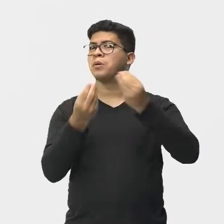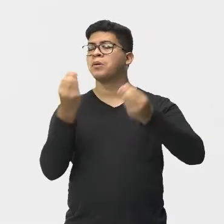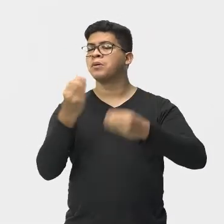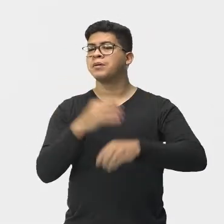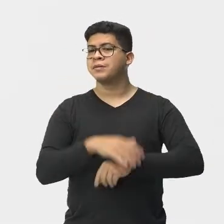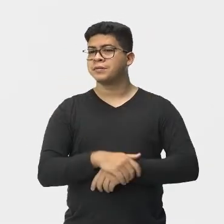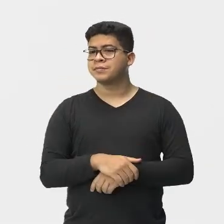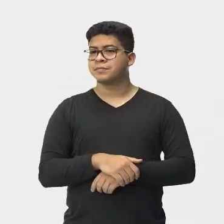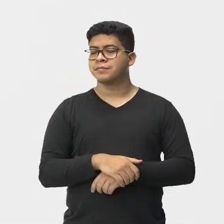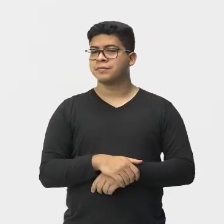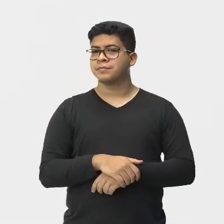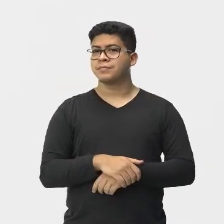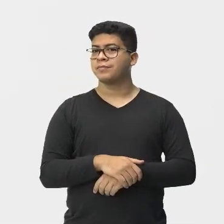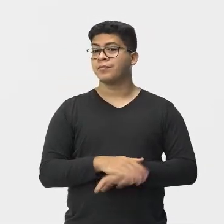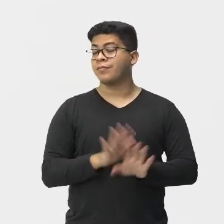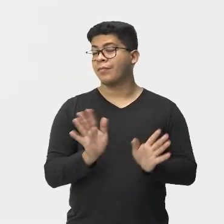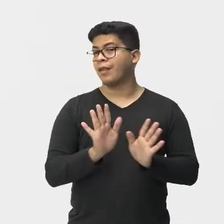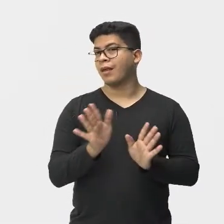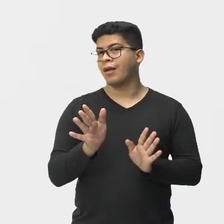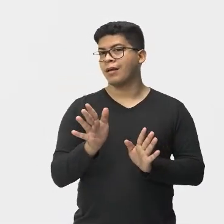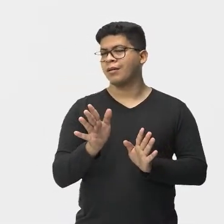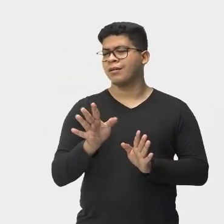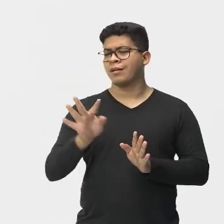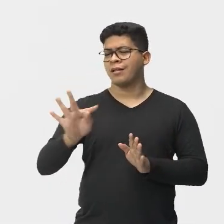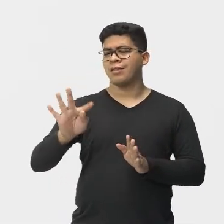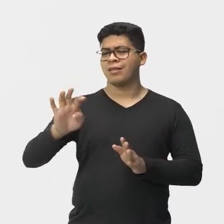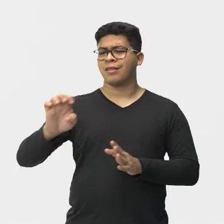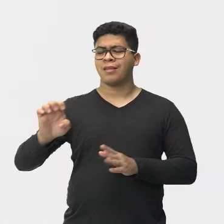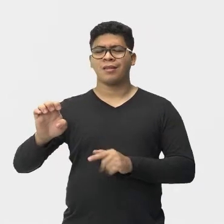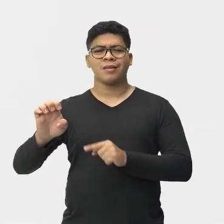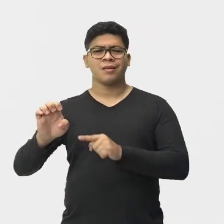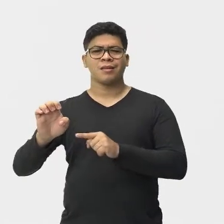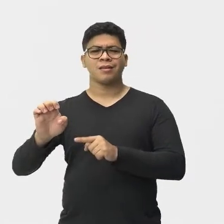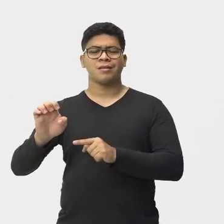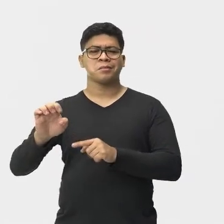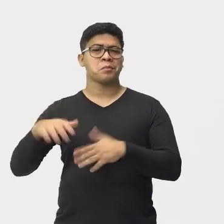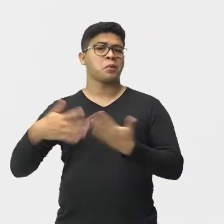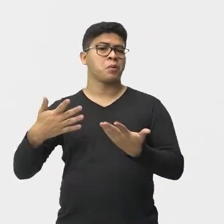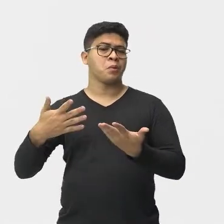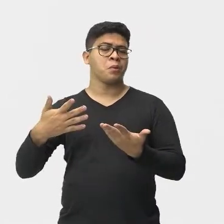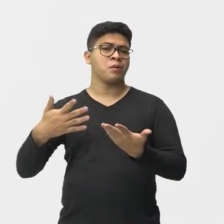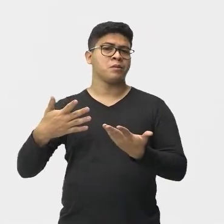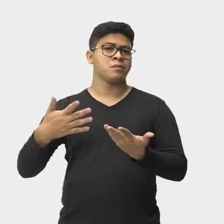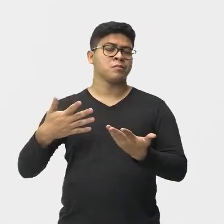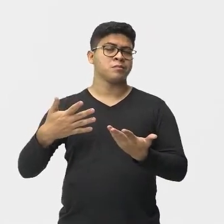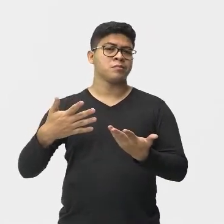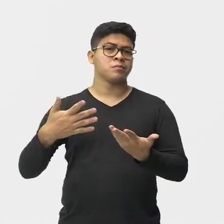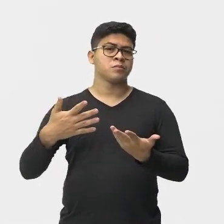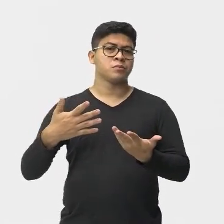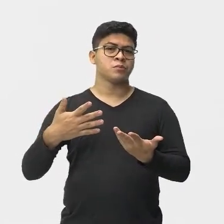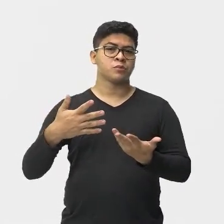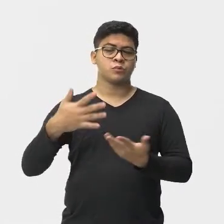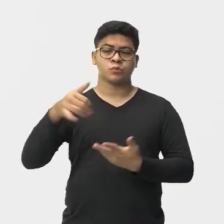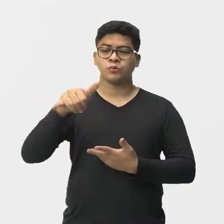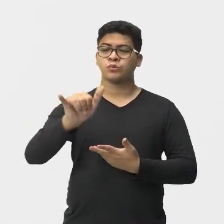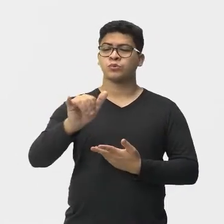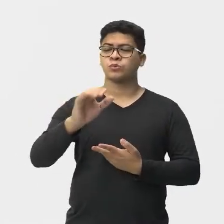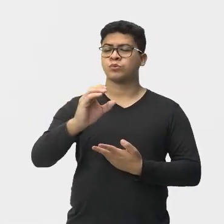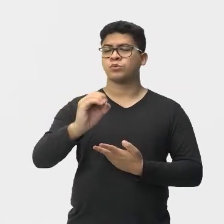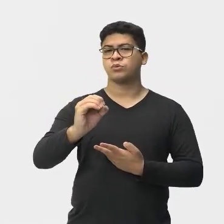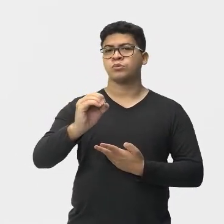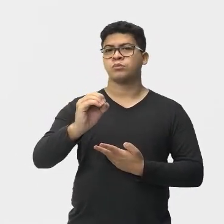não estou falando de Joe, né? Seria te? Também não. Aqui eu estou falando sobre um barco, terceira pessoa